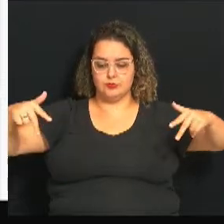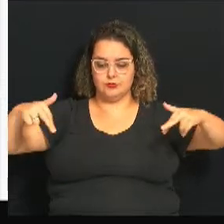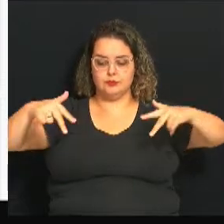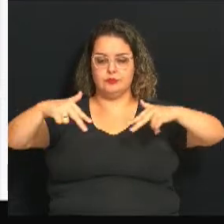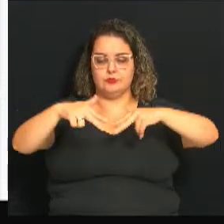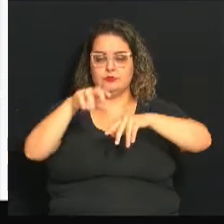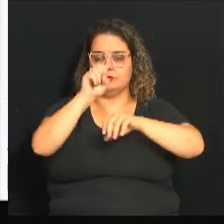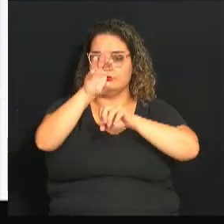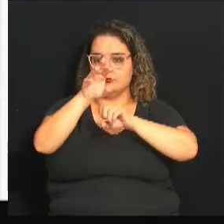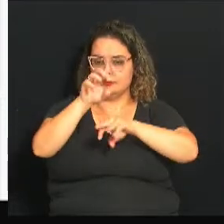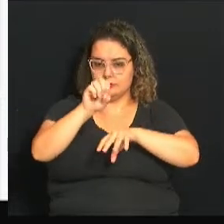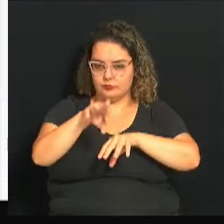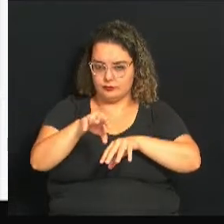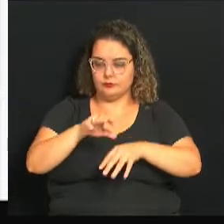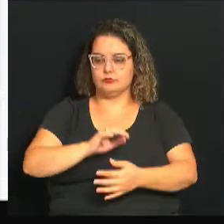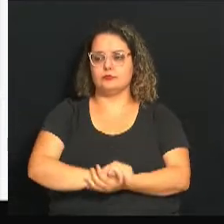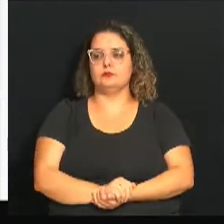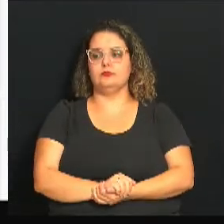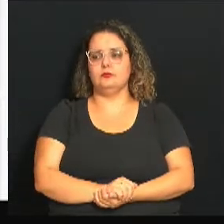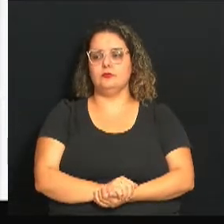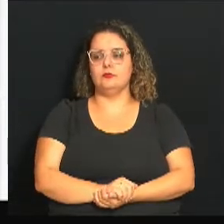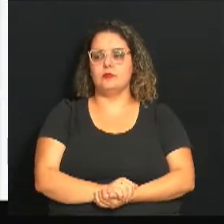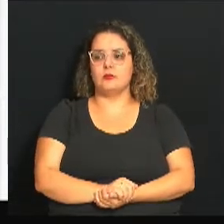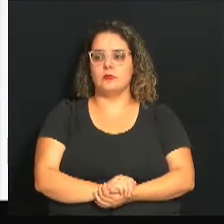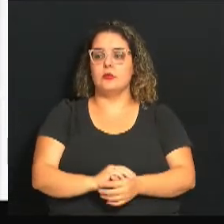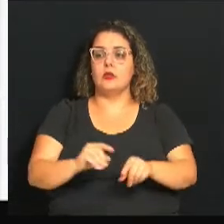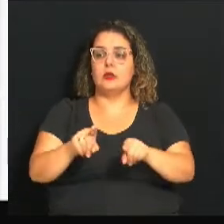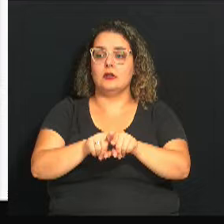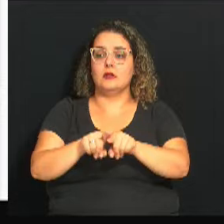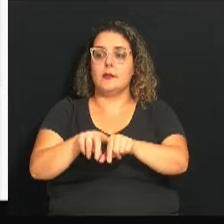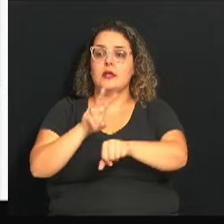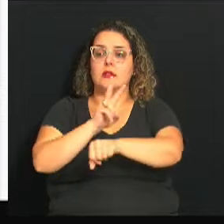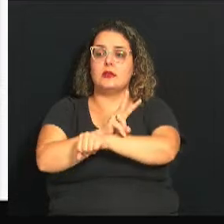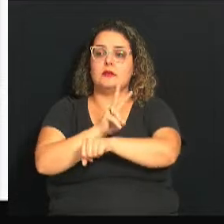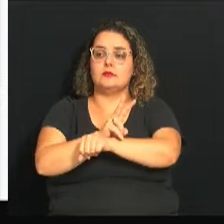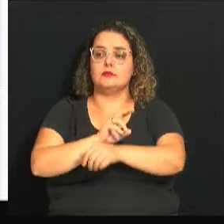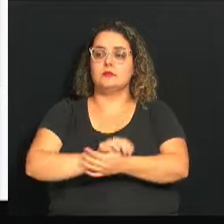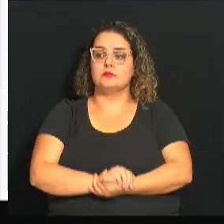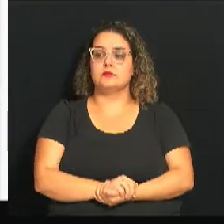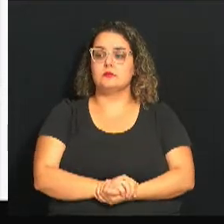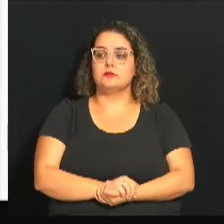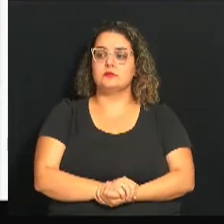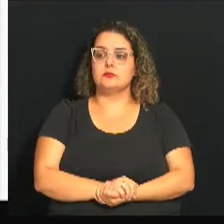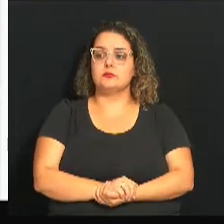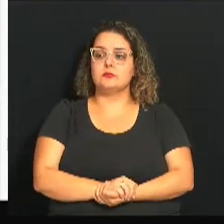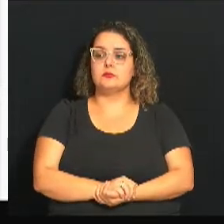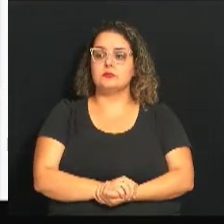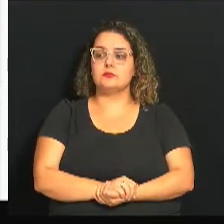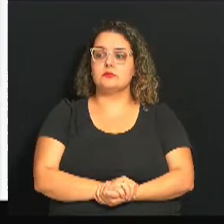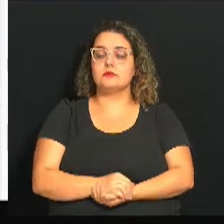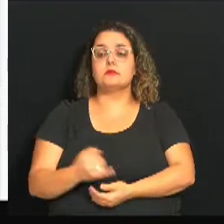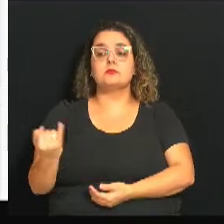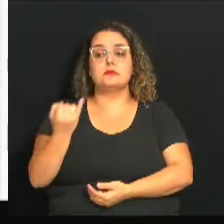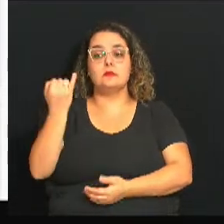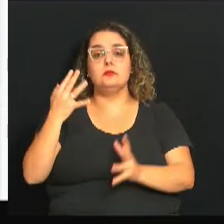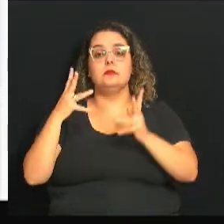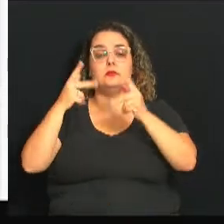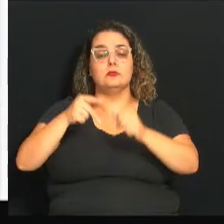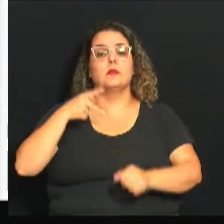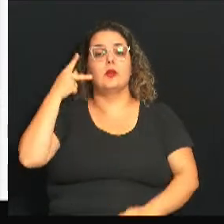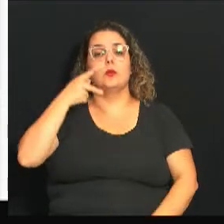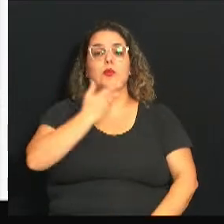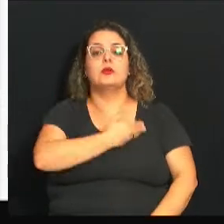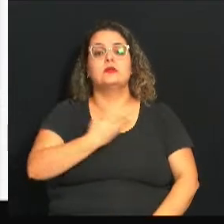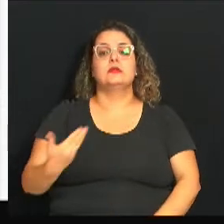sinalização, né, e também que a gente traga essa proteção. Então, é importante que todas as políticas públicas dentro da